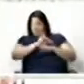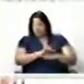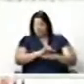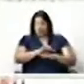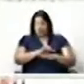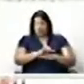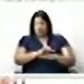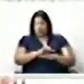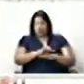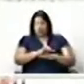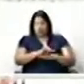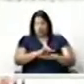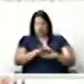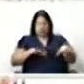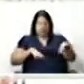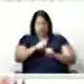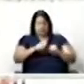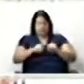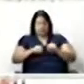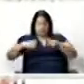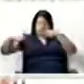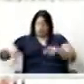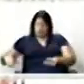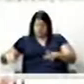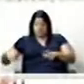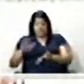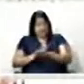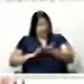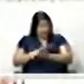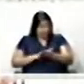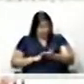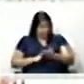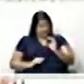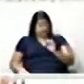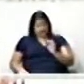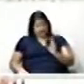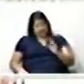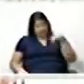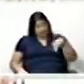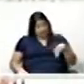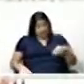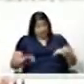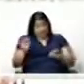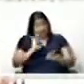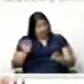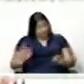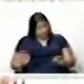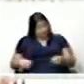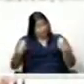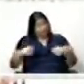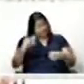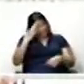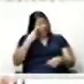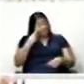sem revalidar o diploma, sem obedecer os conselhos regionais de medicina, sem saber a qualificação que esses profissionais